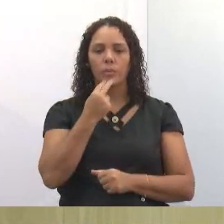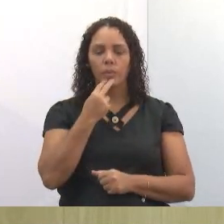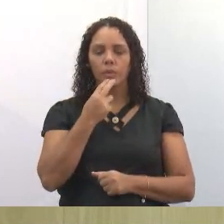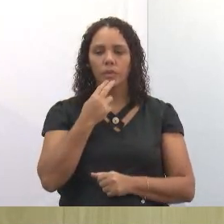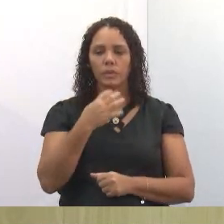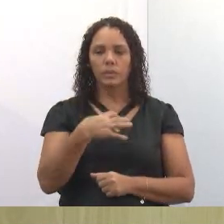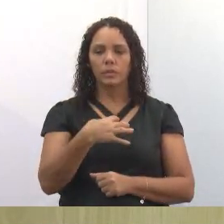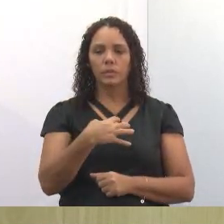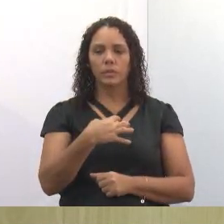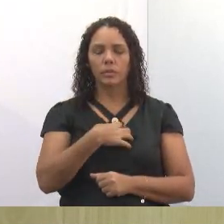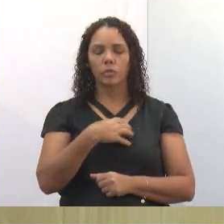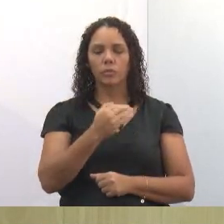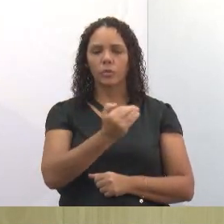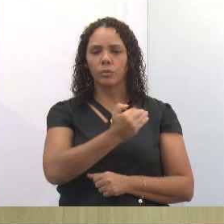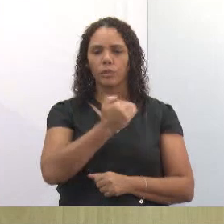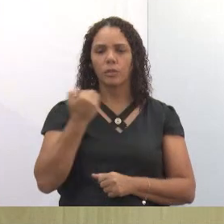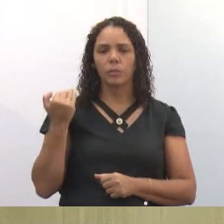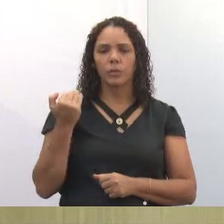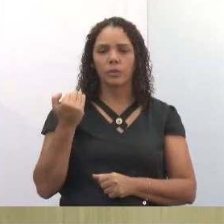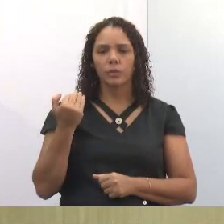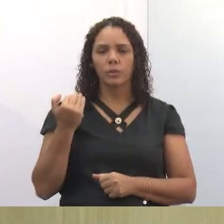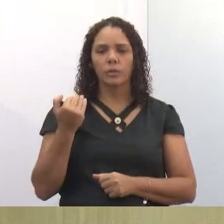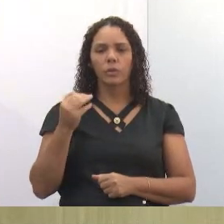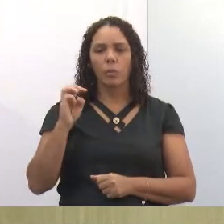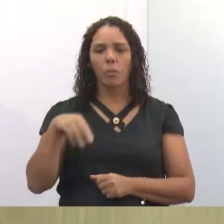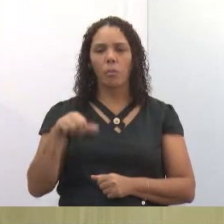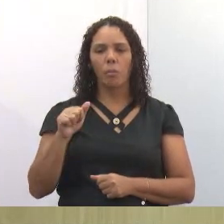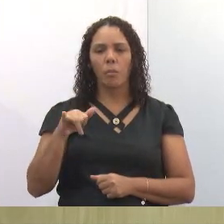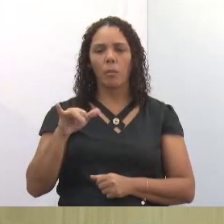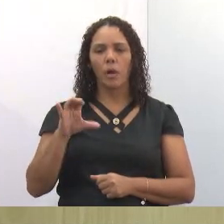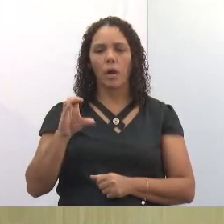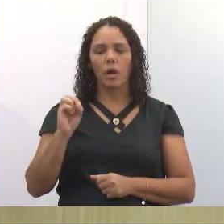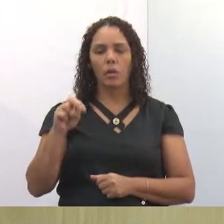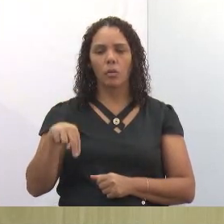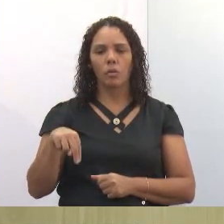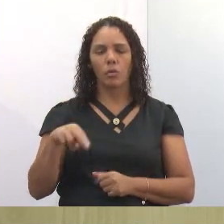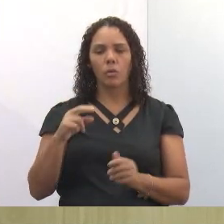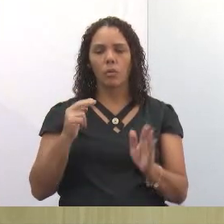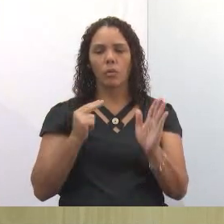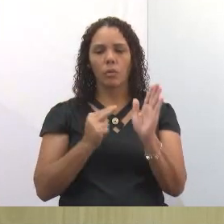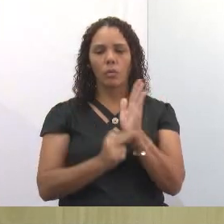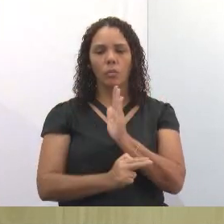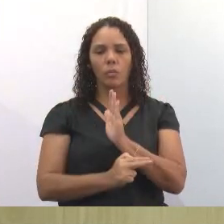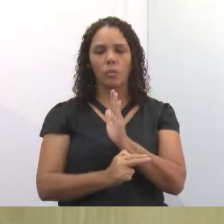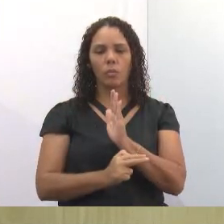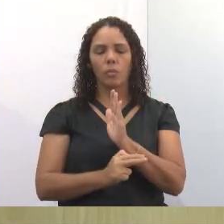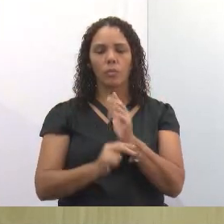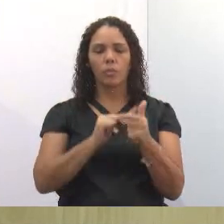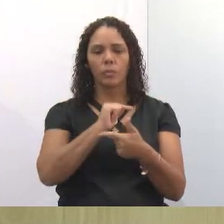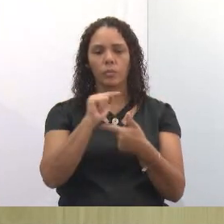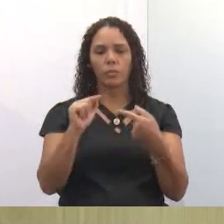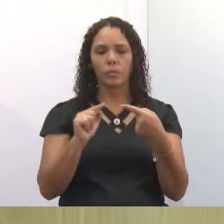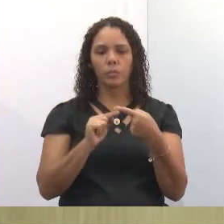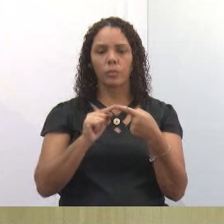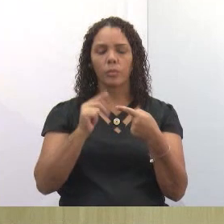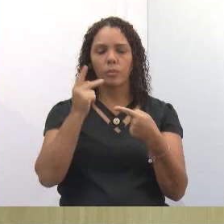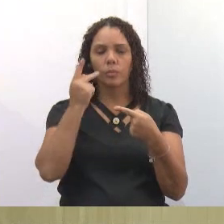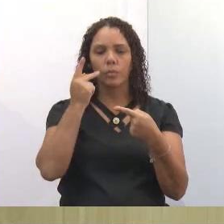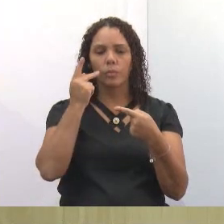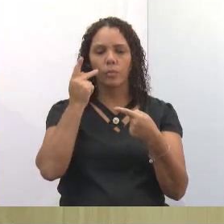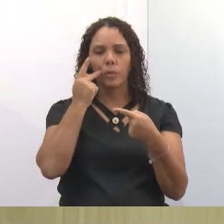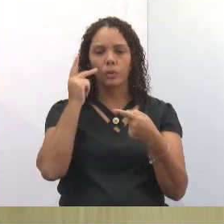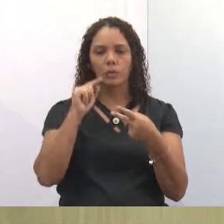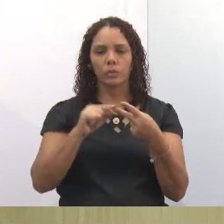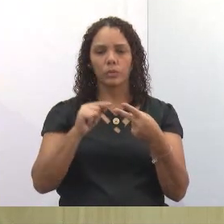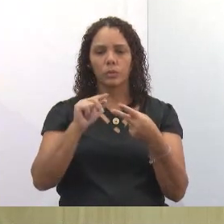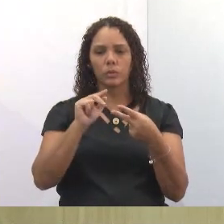Lua. Voto pesar pelo falecimento de Maicon Rogério Gomes. Voto formulado pelos vereadores Paulinos Condutores